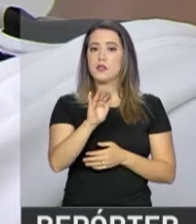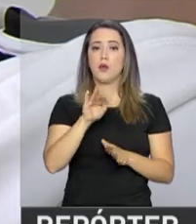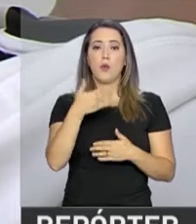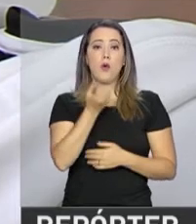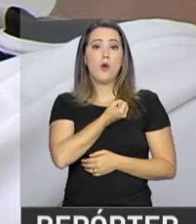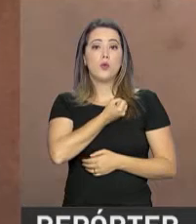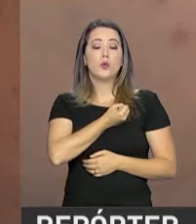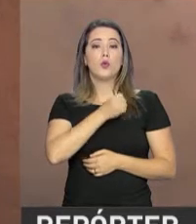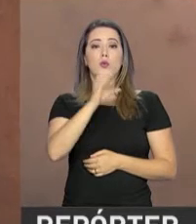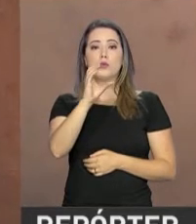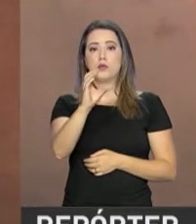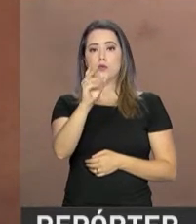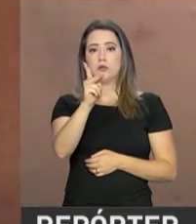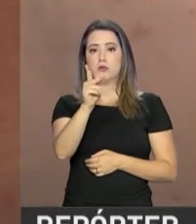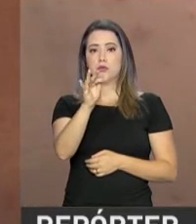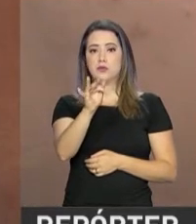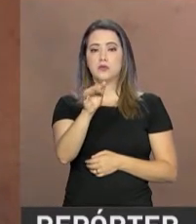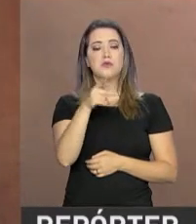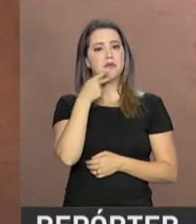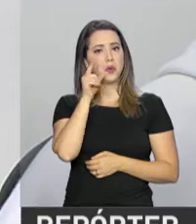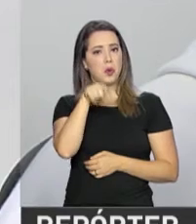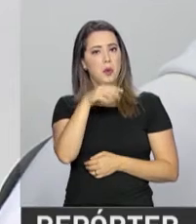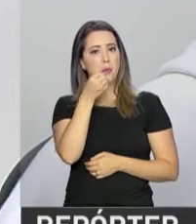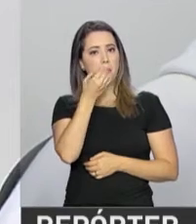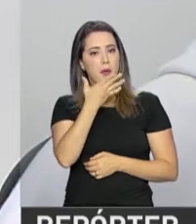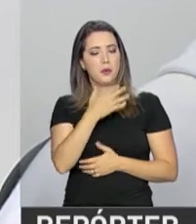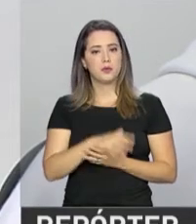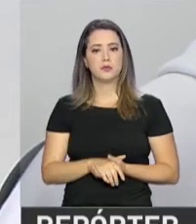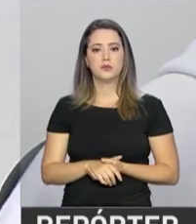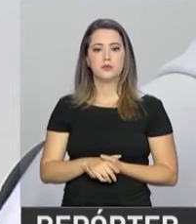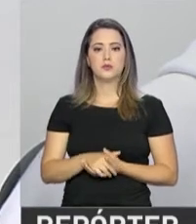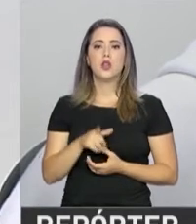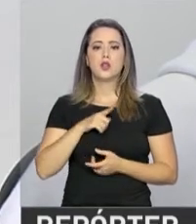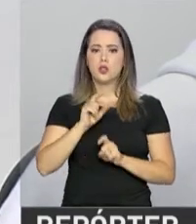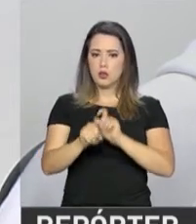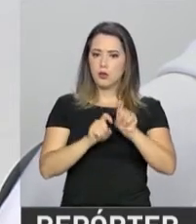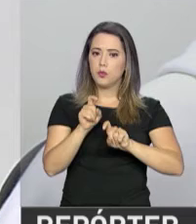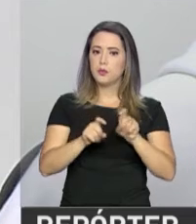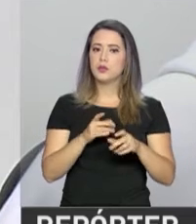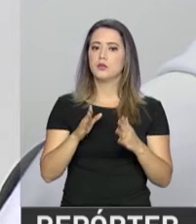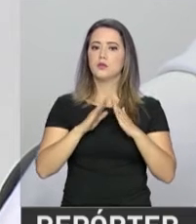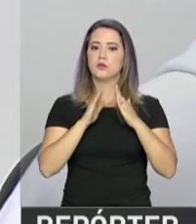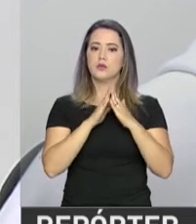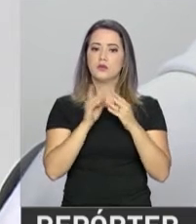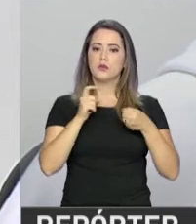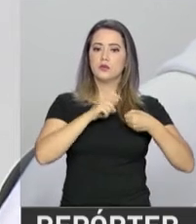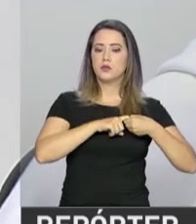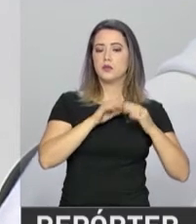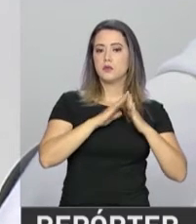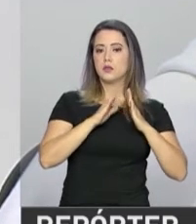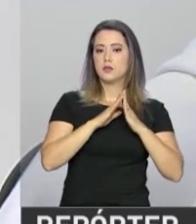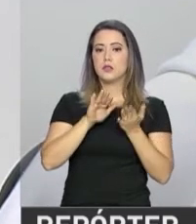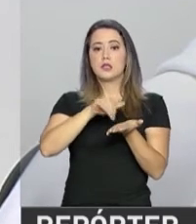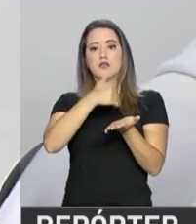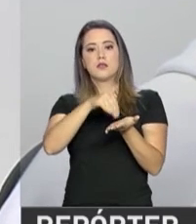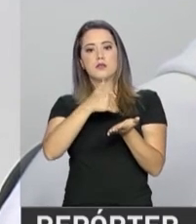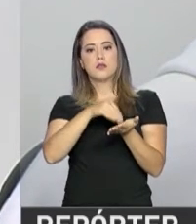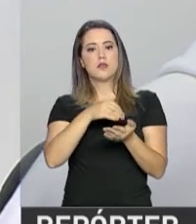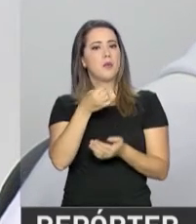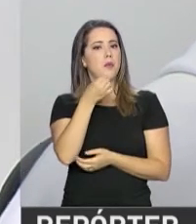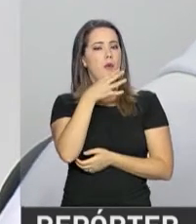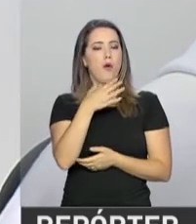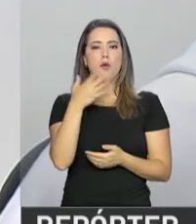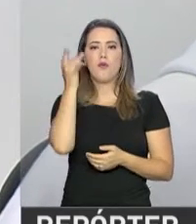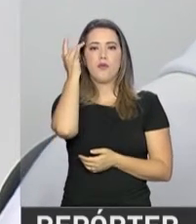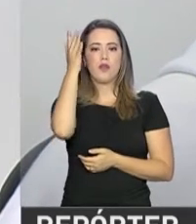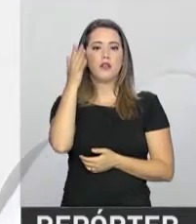do cpf lucas aprovou a medida eu tinha computador em casa eu voltei pra casa me inscrevi foi bem prático